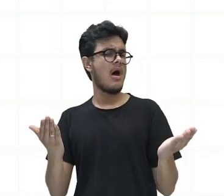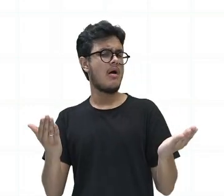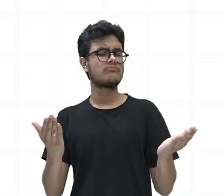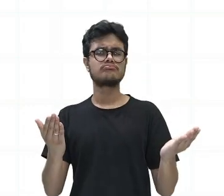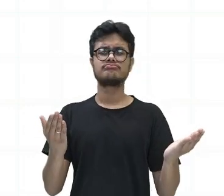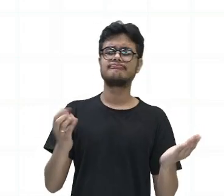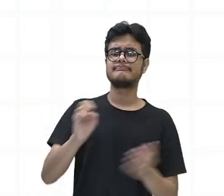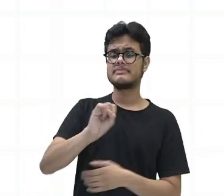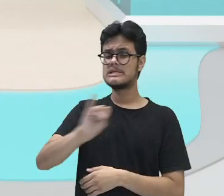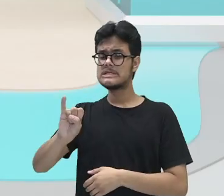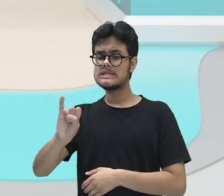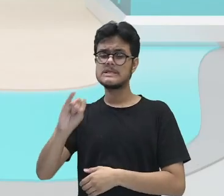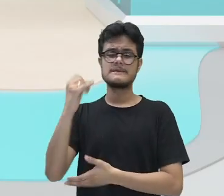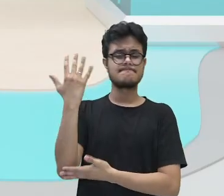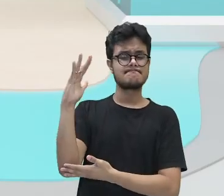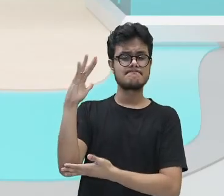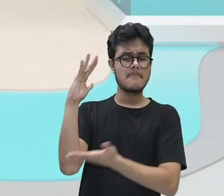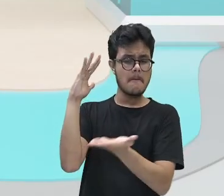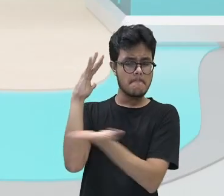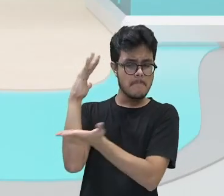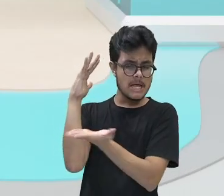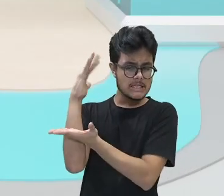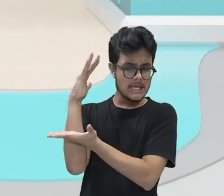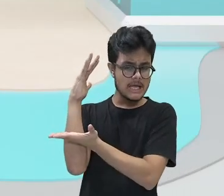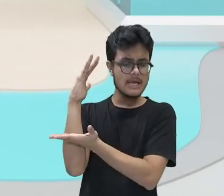qual é o material que é utilizado?